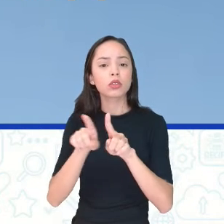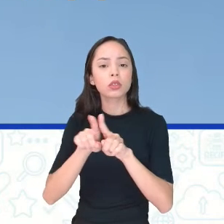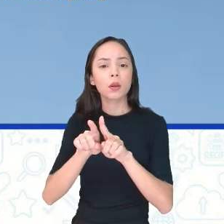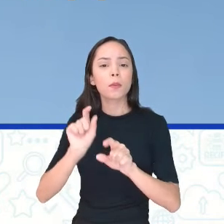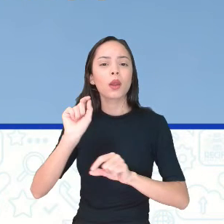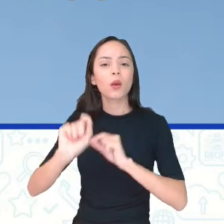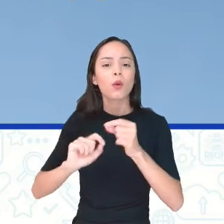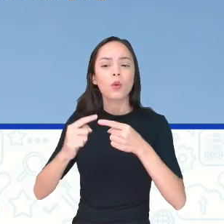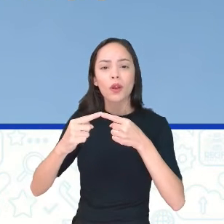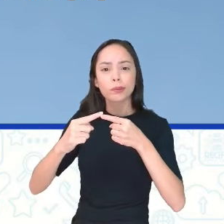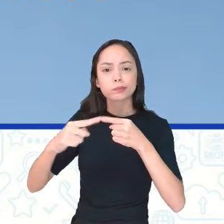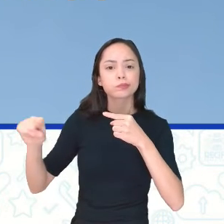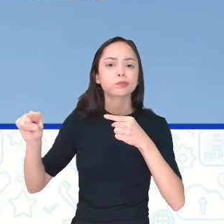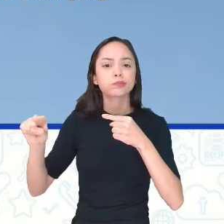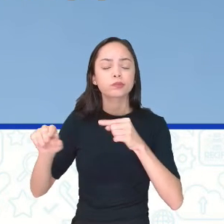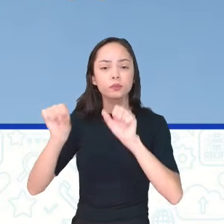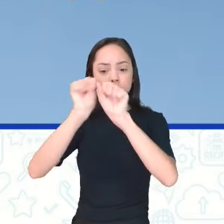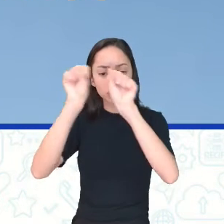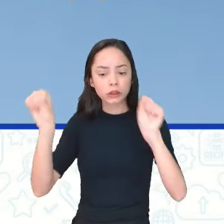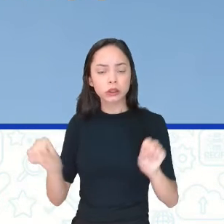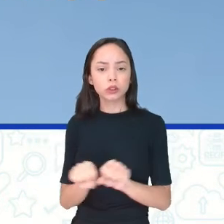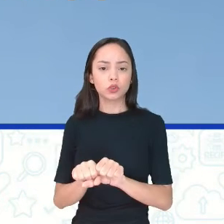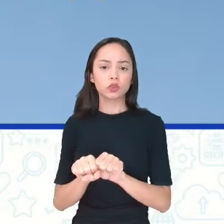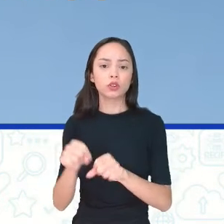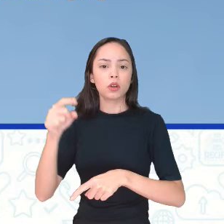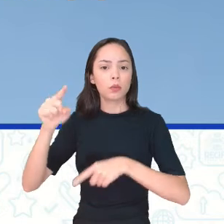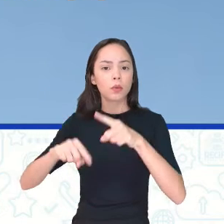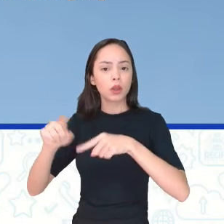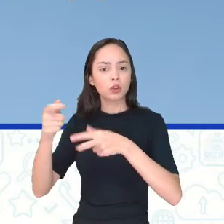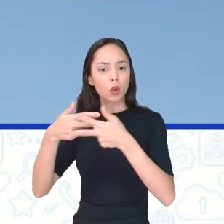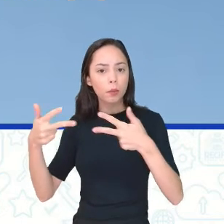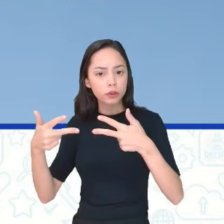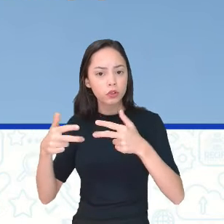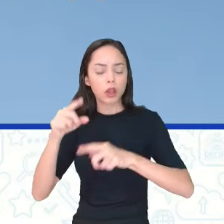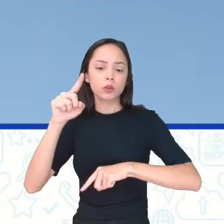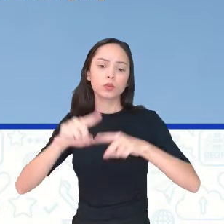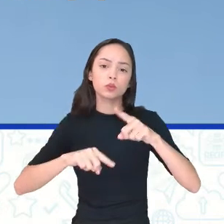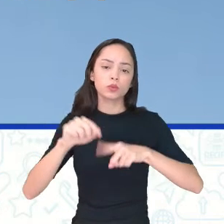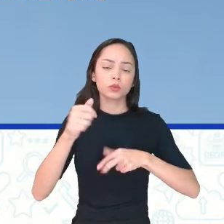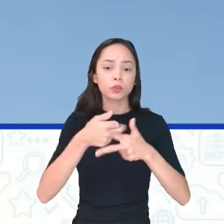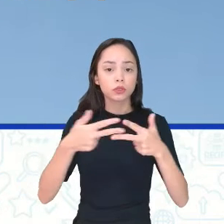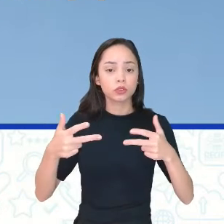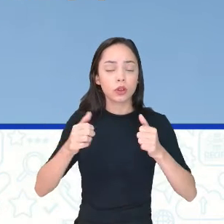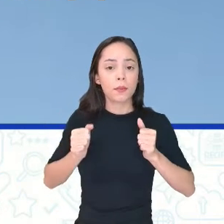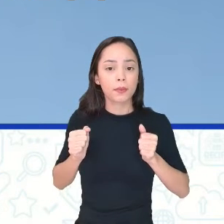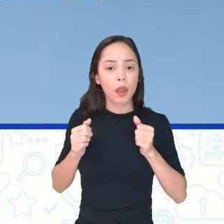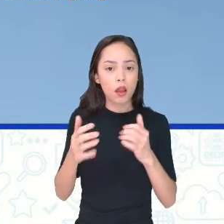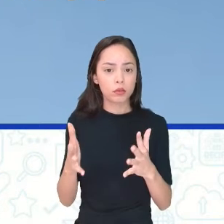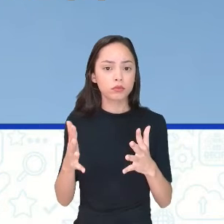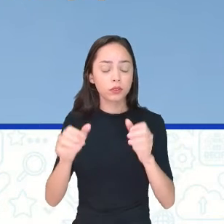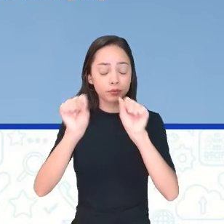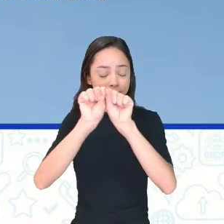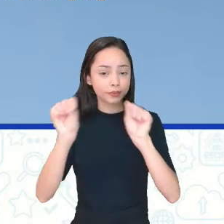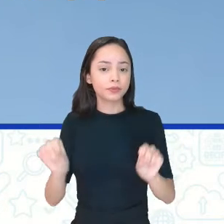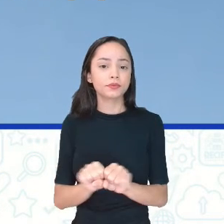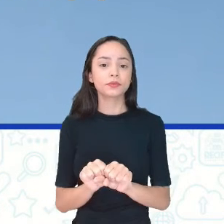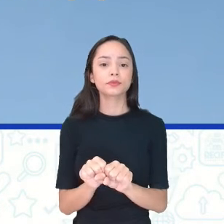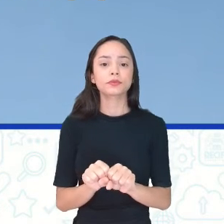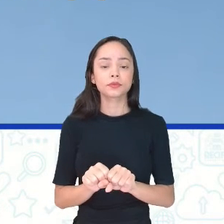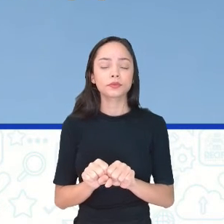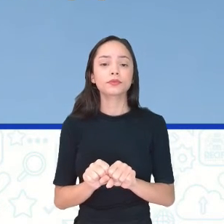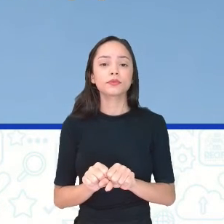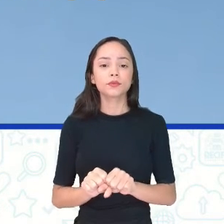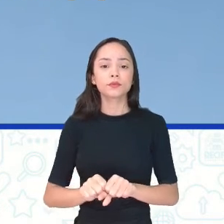contraditório de sistemas de objetos e sistema de ações. não considerados